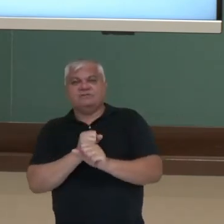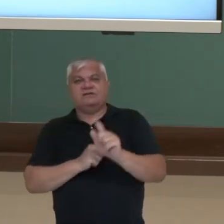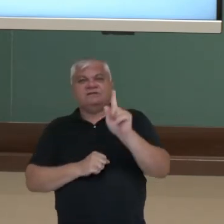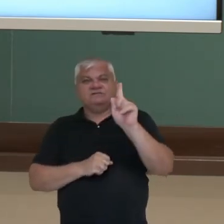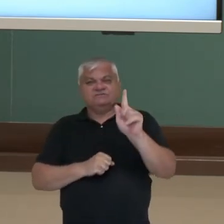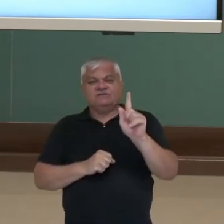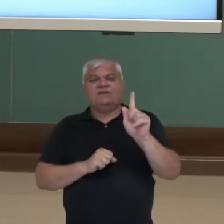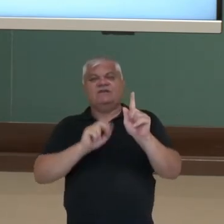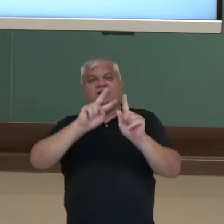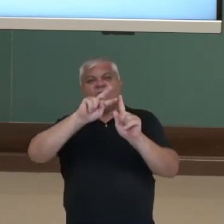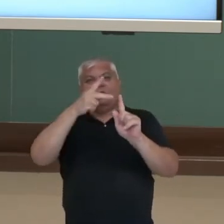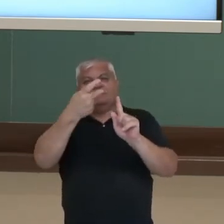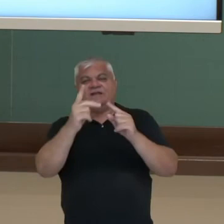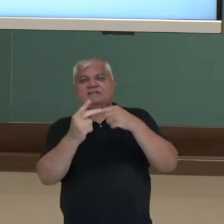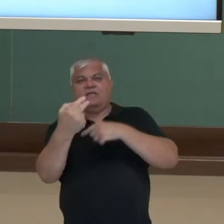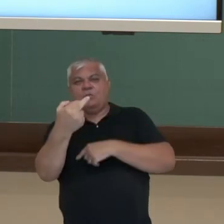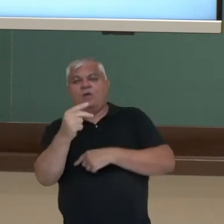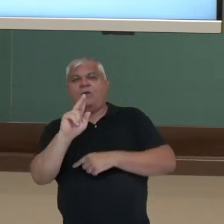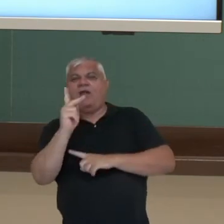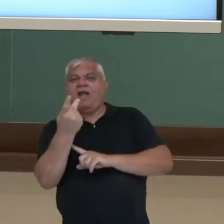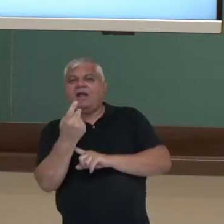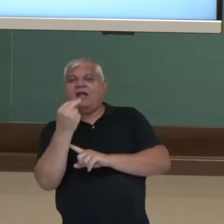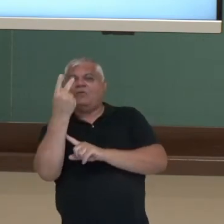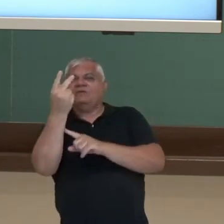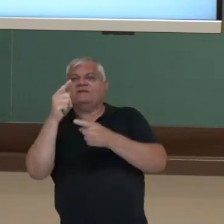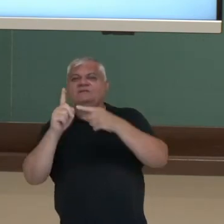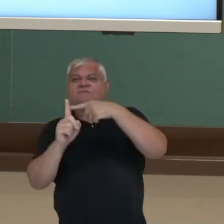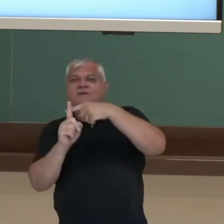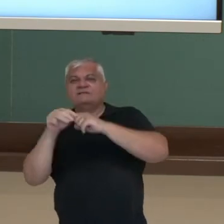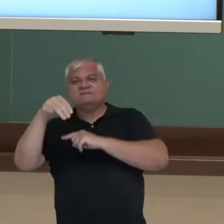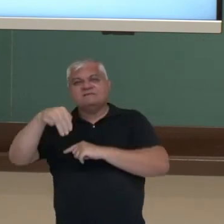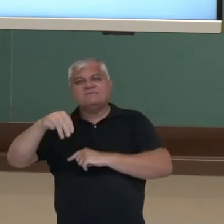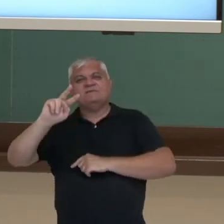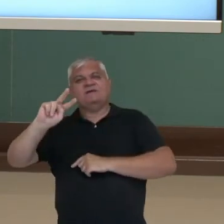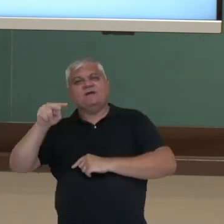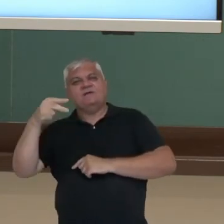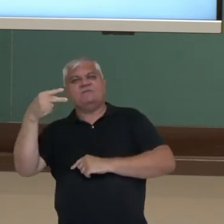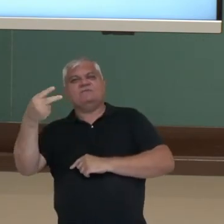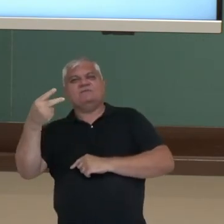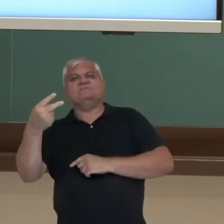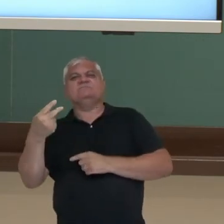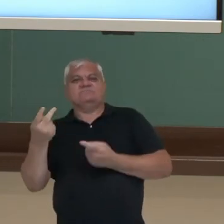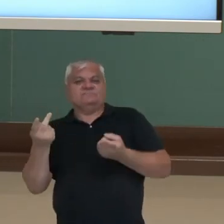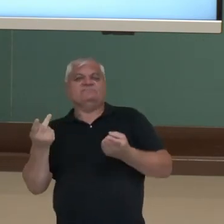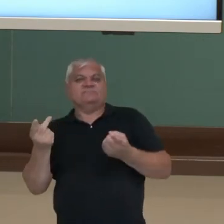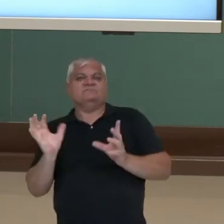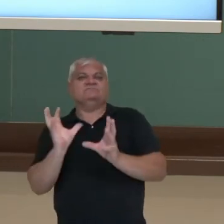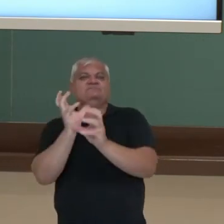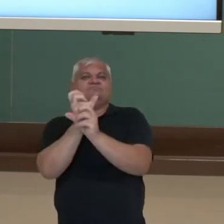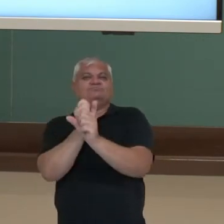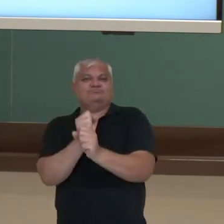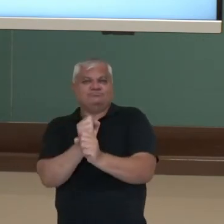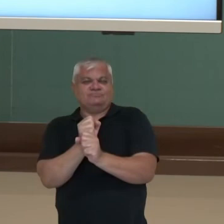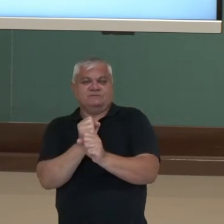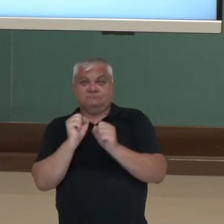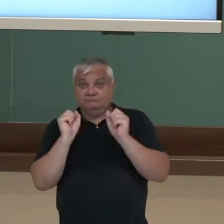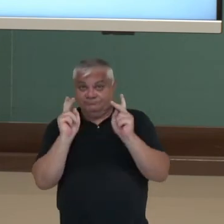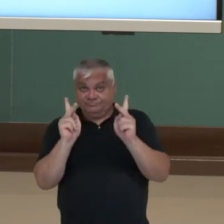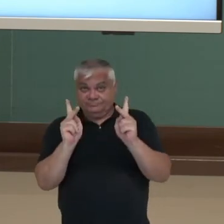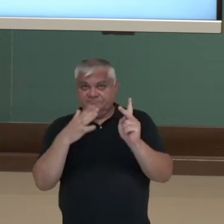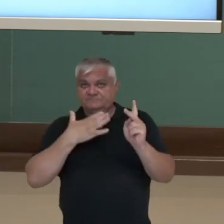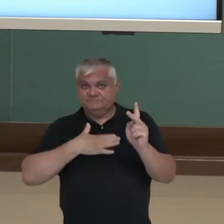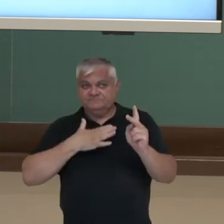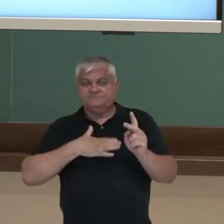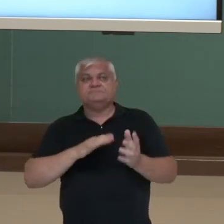ao quadrado é igual à altura ao quadrado mais o apótema da base, que é M ao quadrado. Tranquilo,